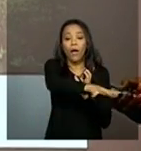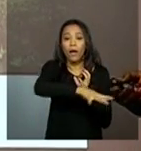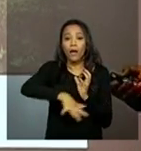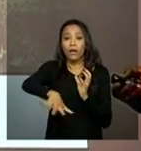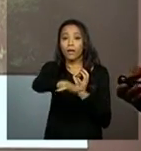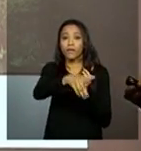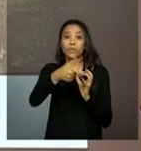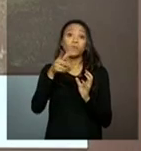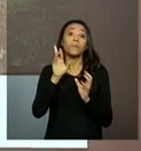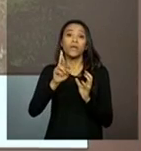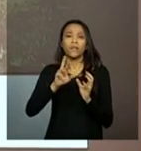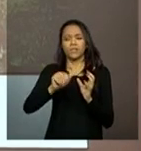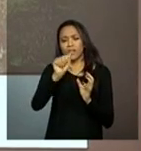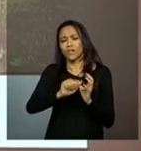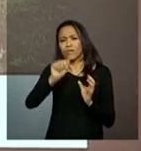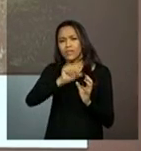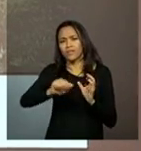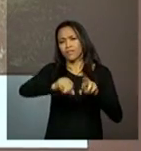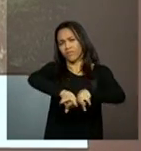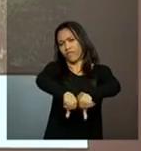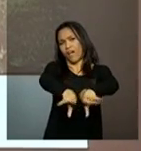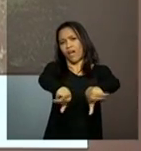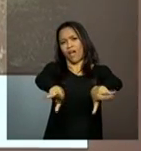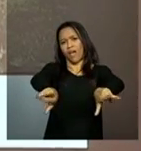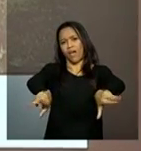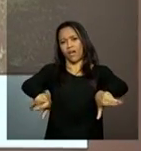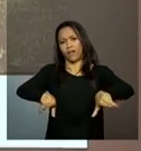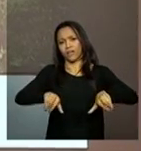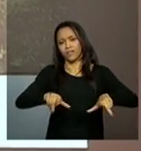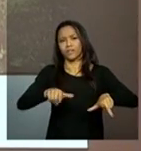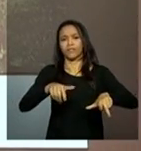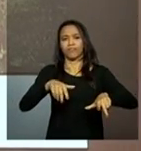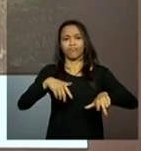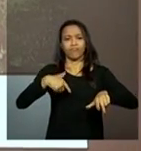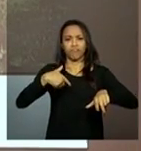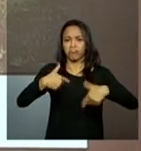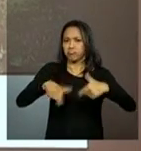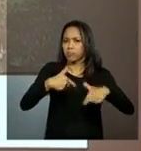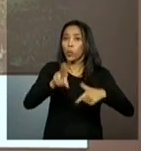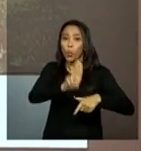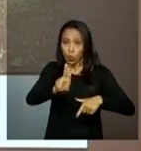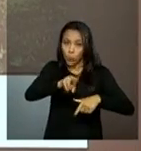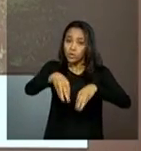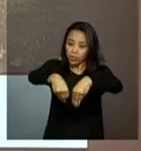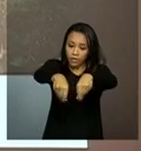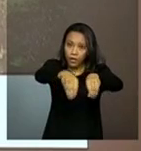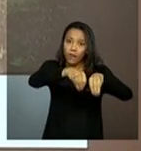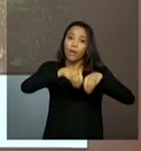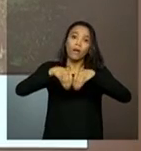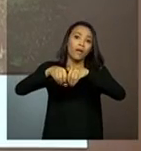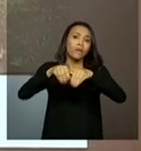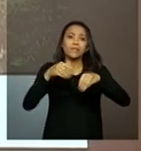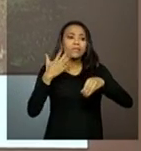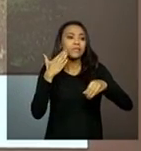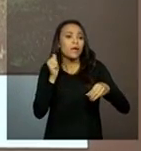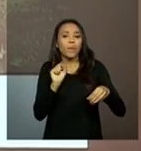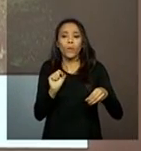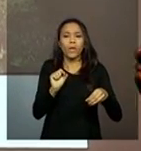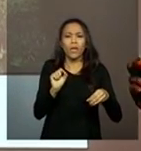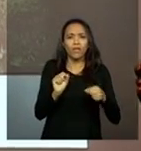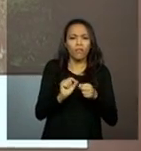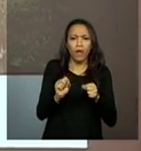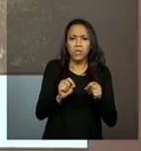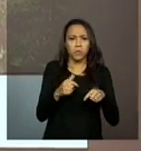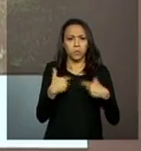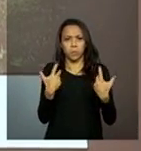uma associação de diversas atividades distintas de uso da terra, que não dá para distinguir muito bem,